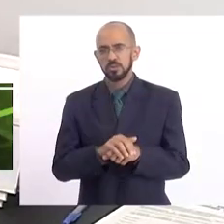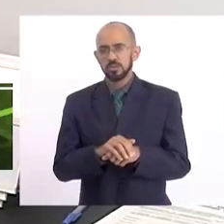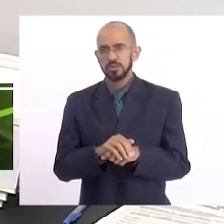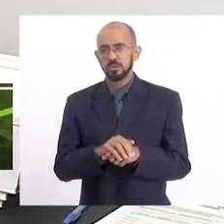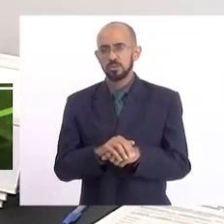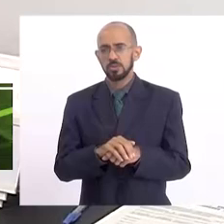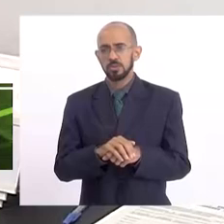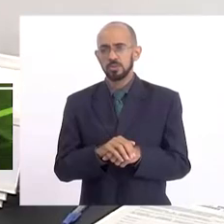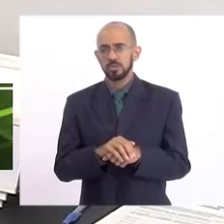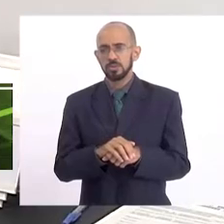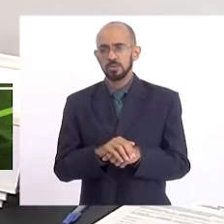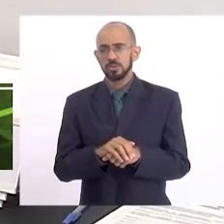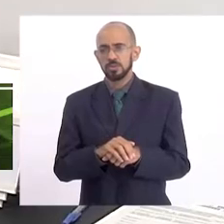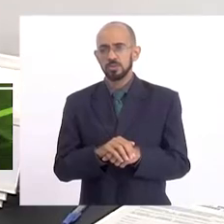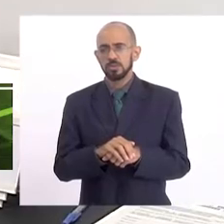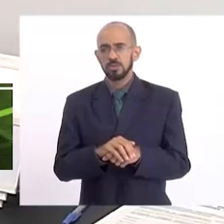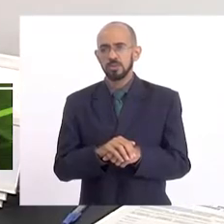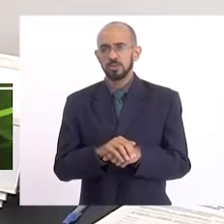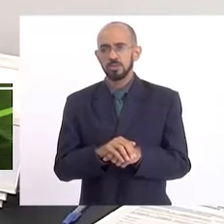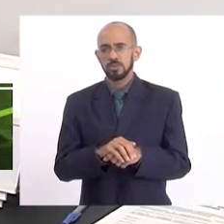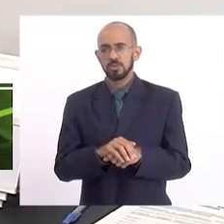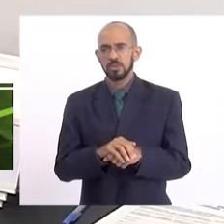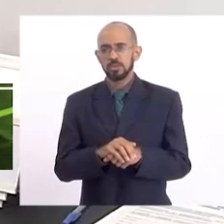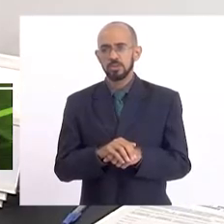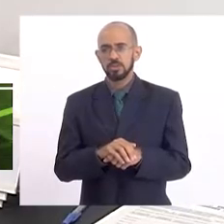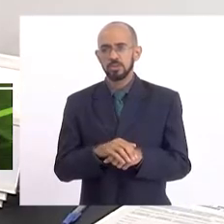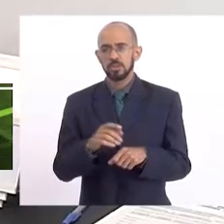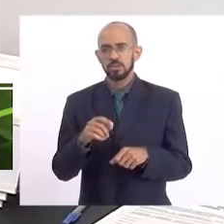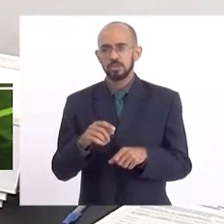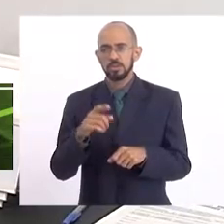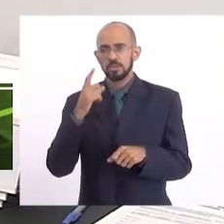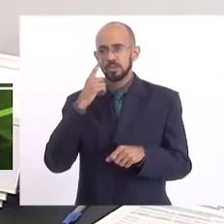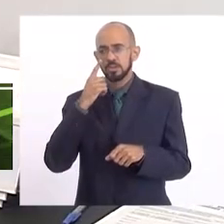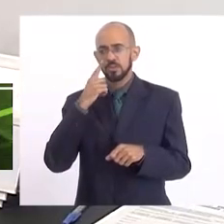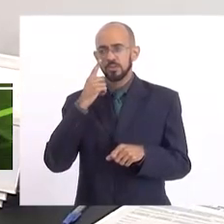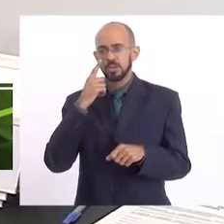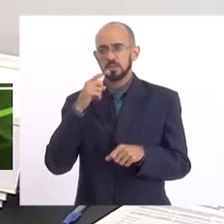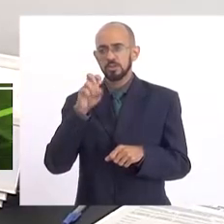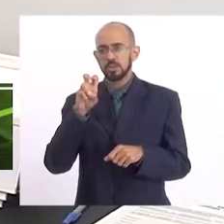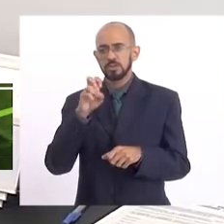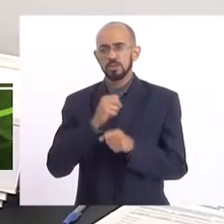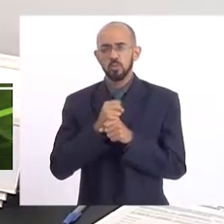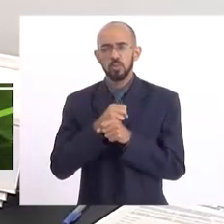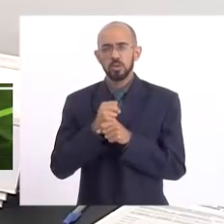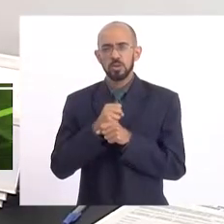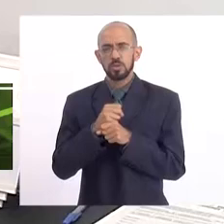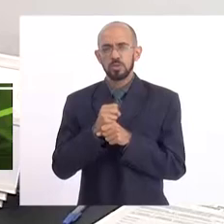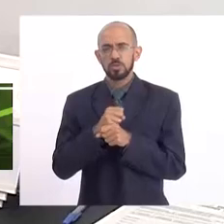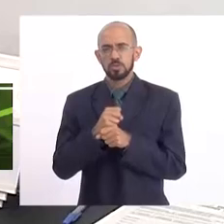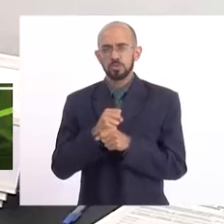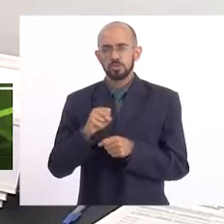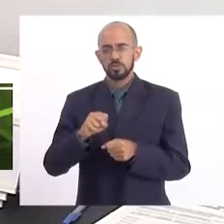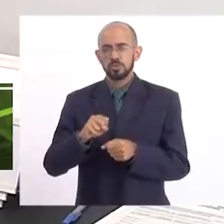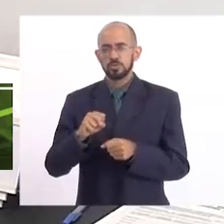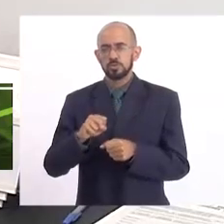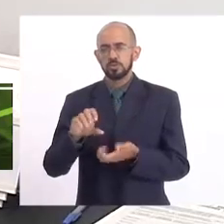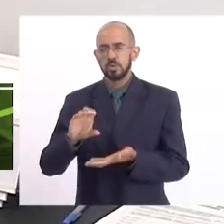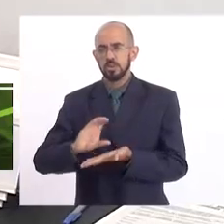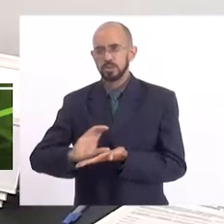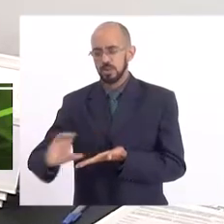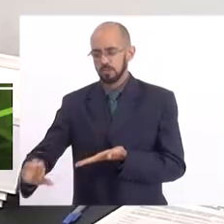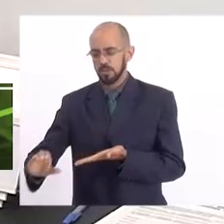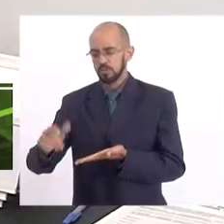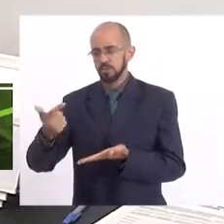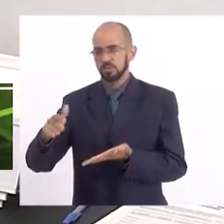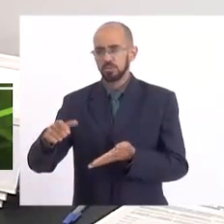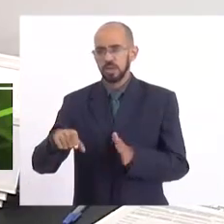empenho em reestruturar o Estado. A gente está vendo, depois de 5 anos, aí, o orçamento fechar na arrecadação sem